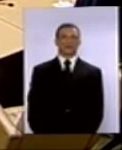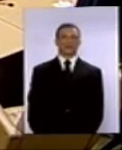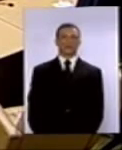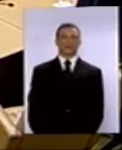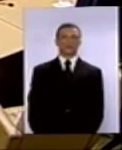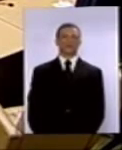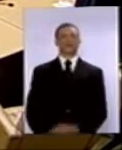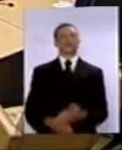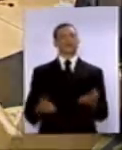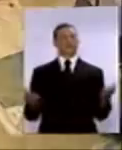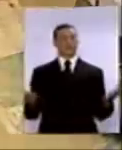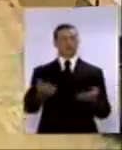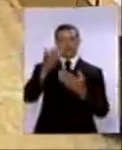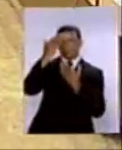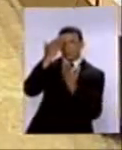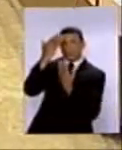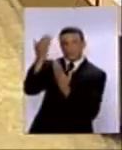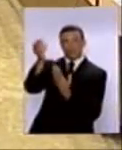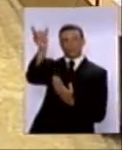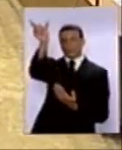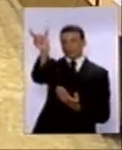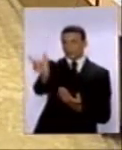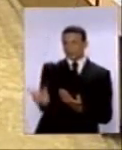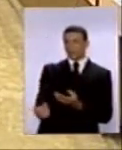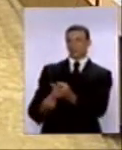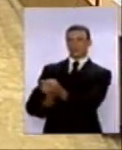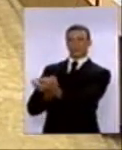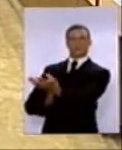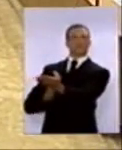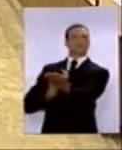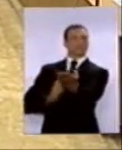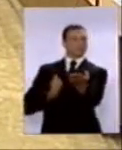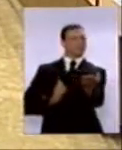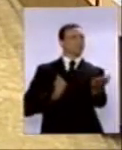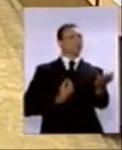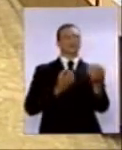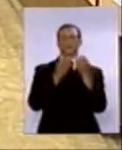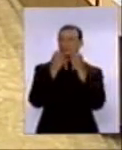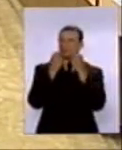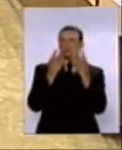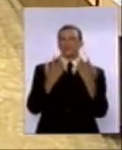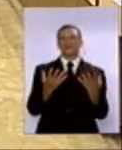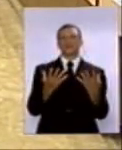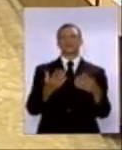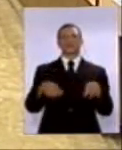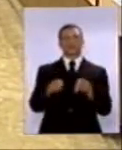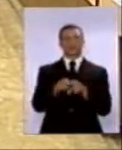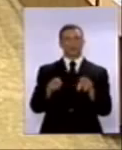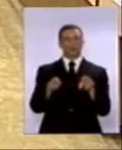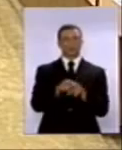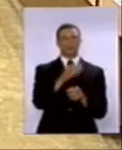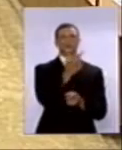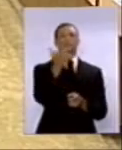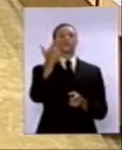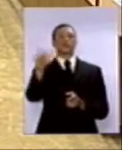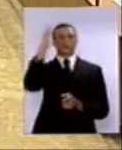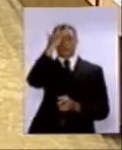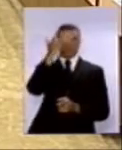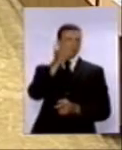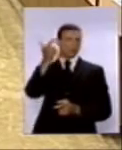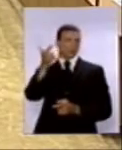agradeço ao rosa presença de todas as autoridades e das demais pessoas